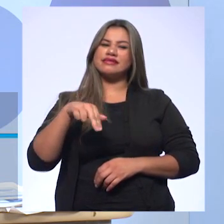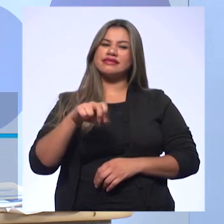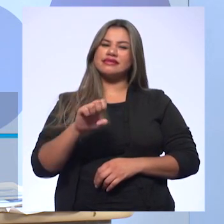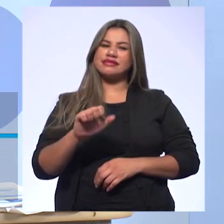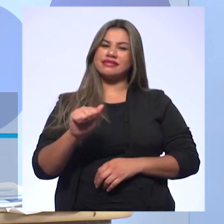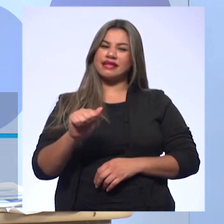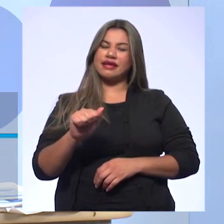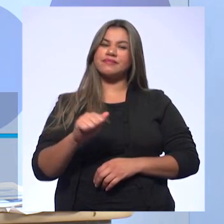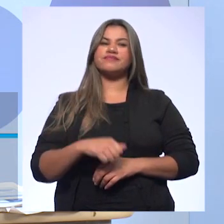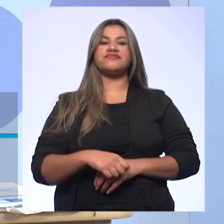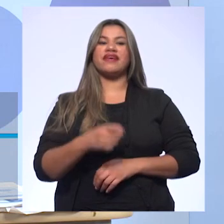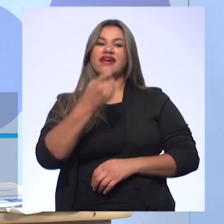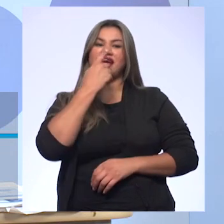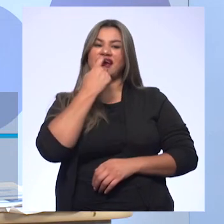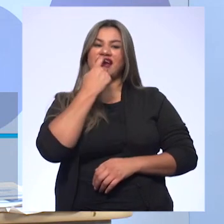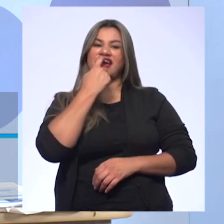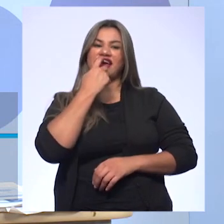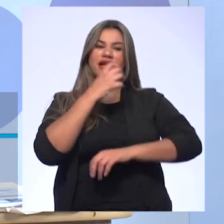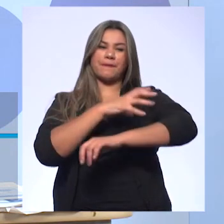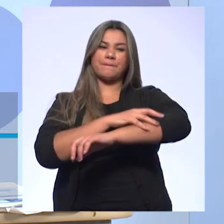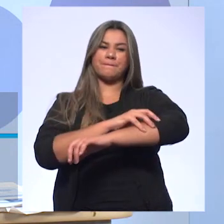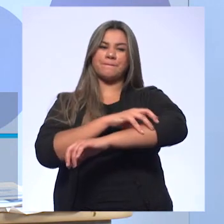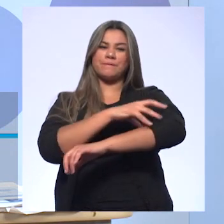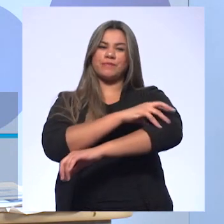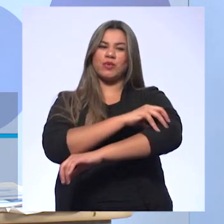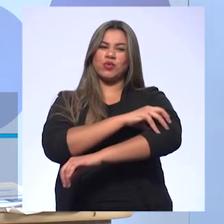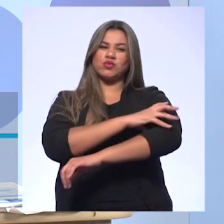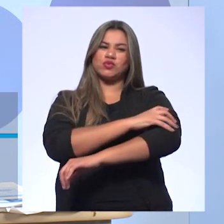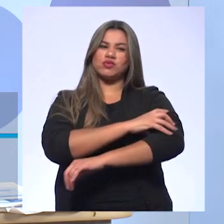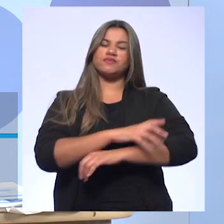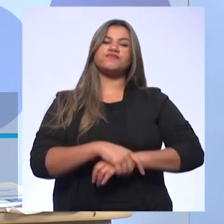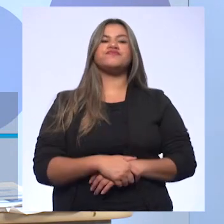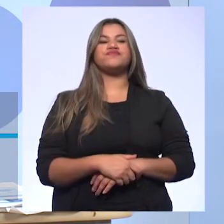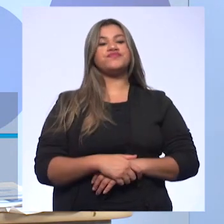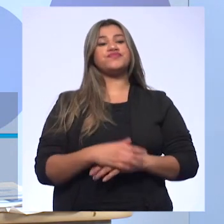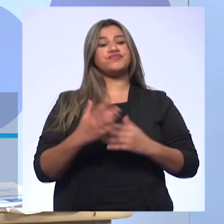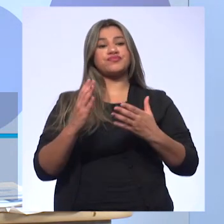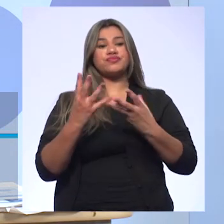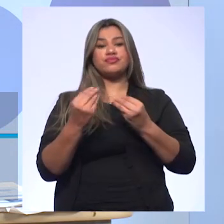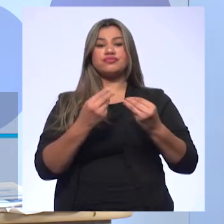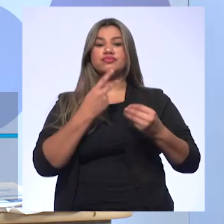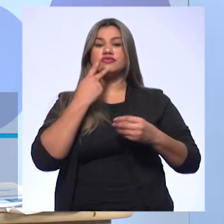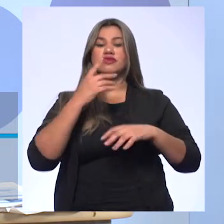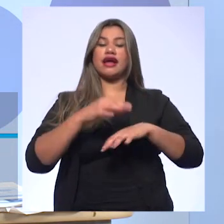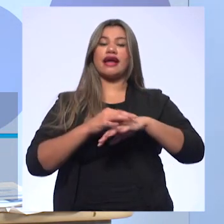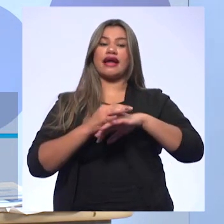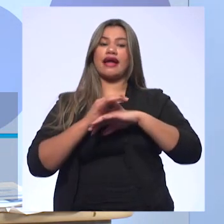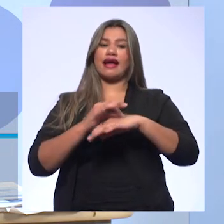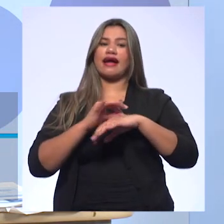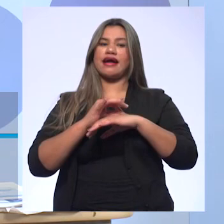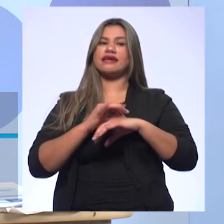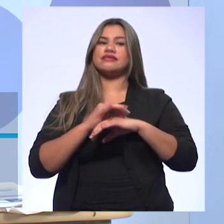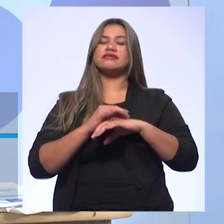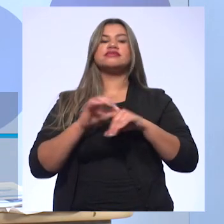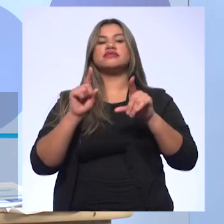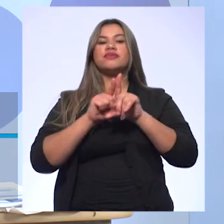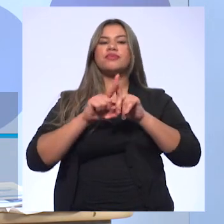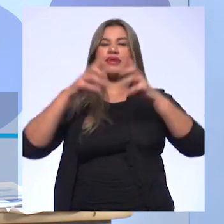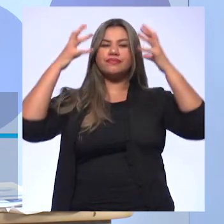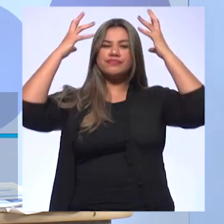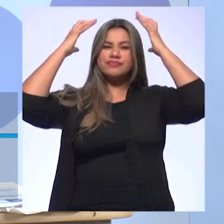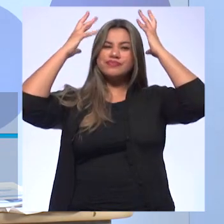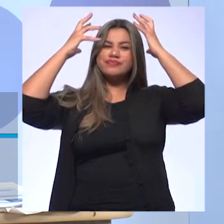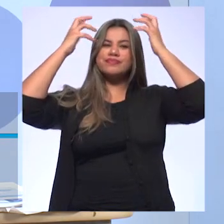músculos. Bom, ó, aqui muitos foram em ossos e músculos e alguns falaram carne. E alguns aqui colocaram também cérebro, sistema